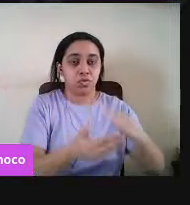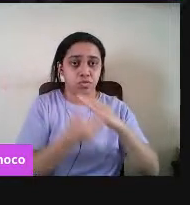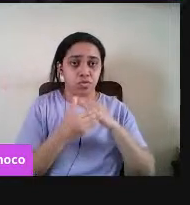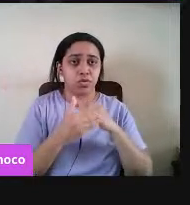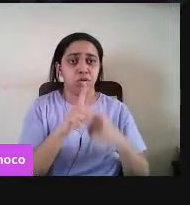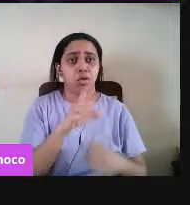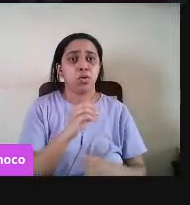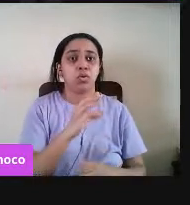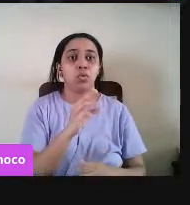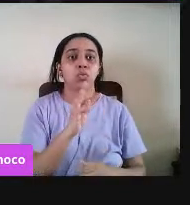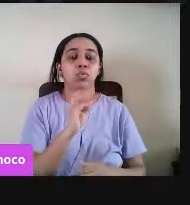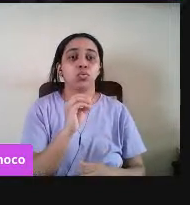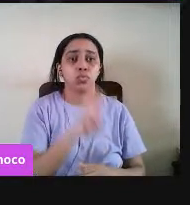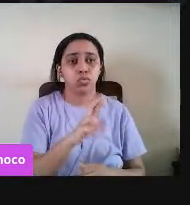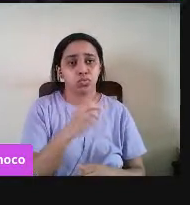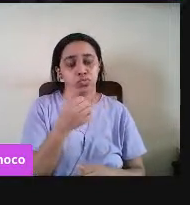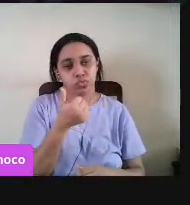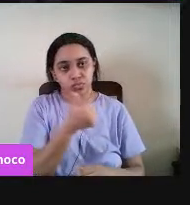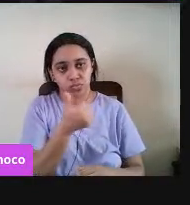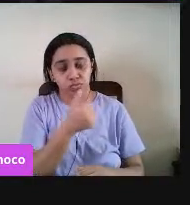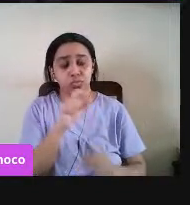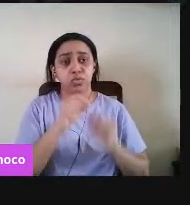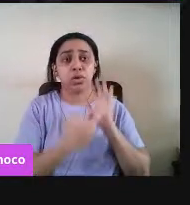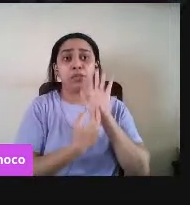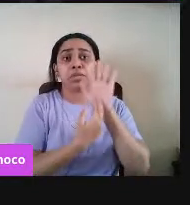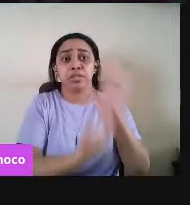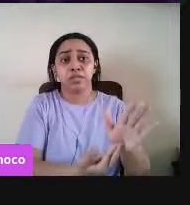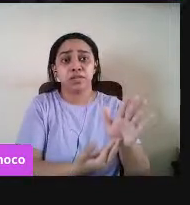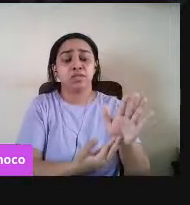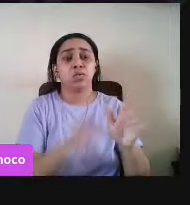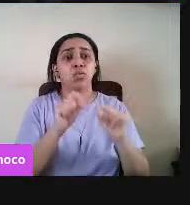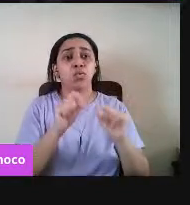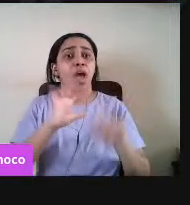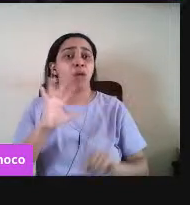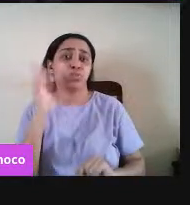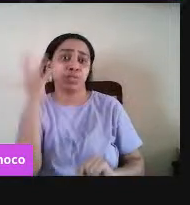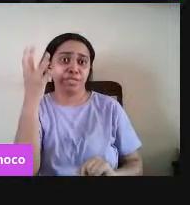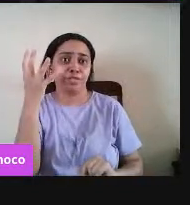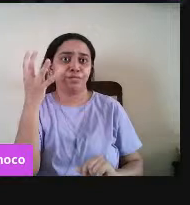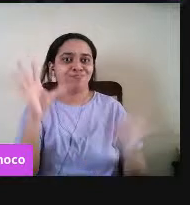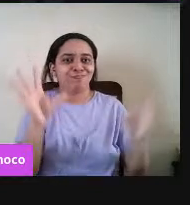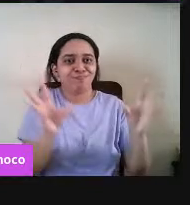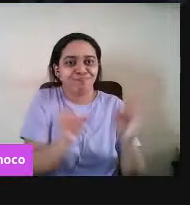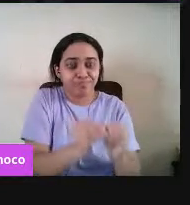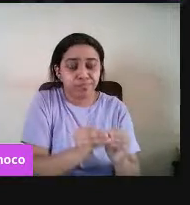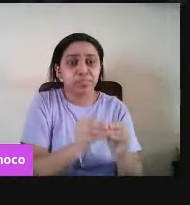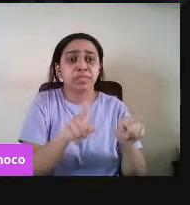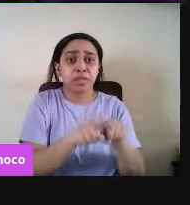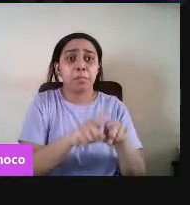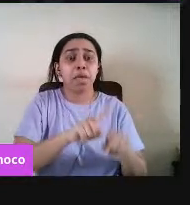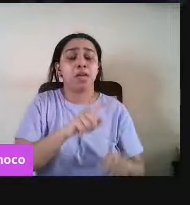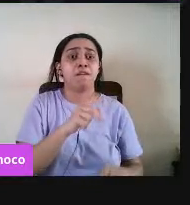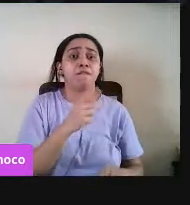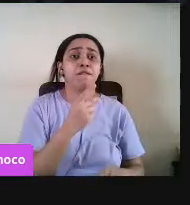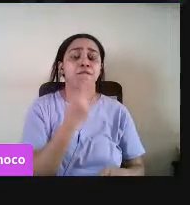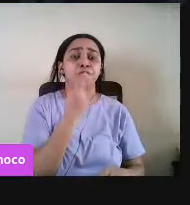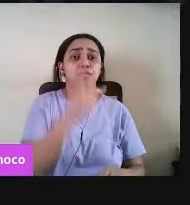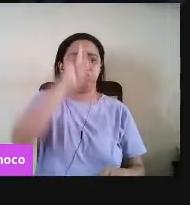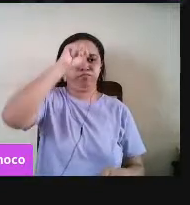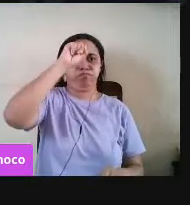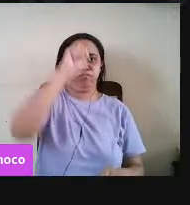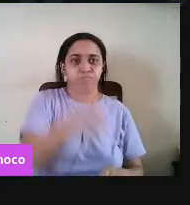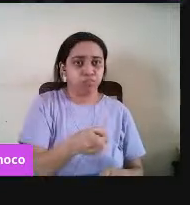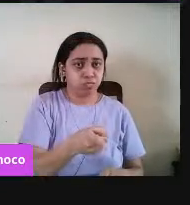discurso assertivo, expressa a representação que ele faz do acontecimento. Além disso, emite uma ordem, apesar de não